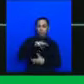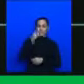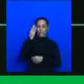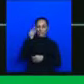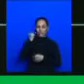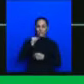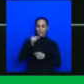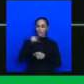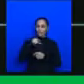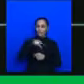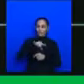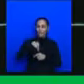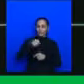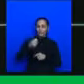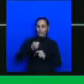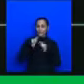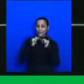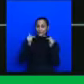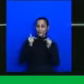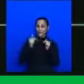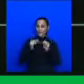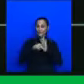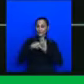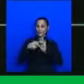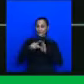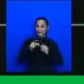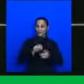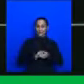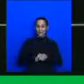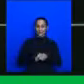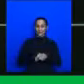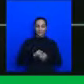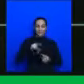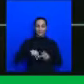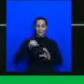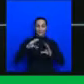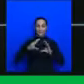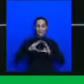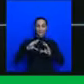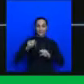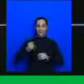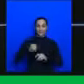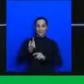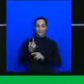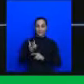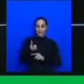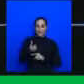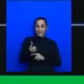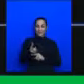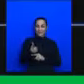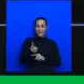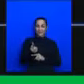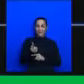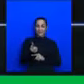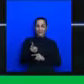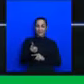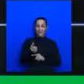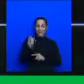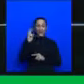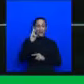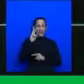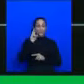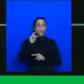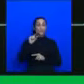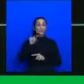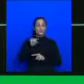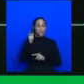quem sabe sai o seu número da sorte. Bola sorteada, 16, número 16. Lembrando